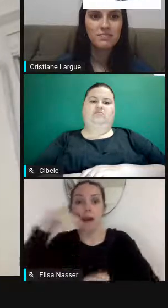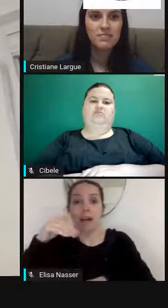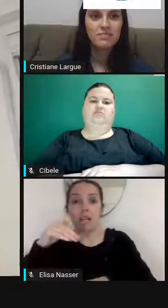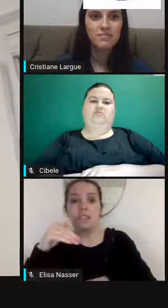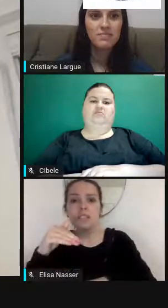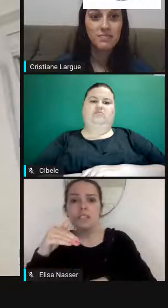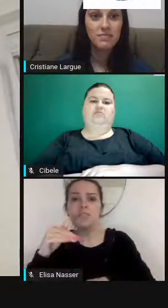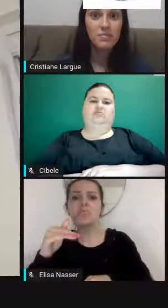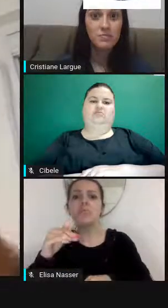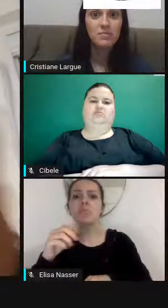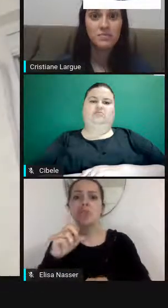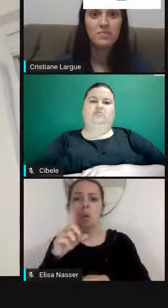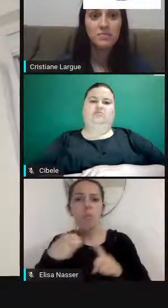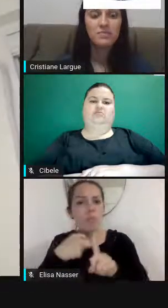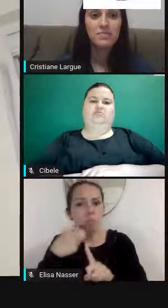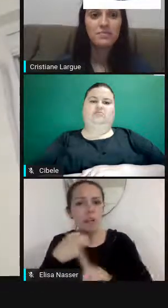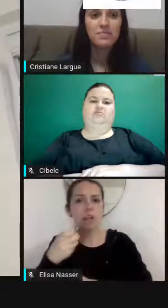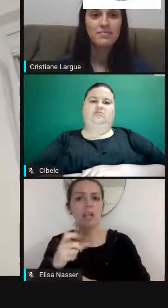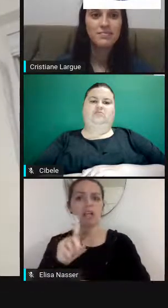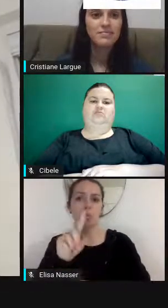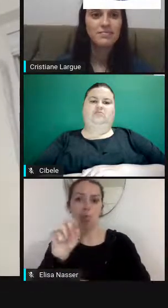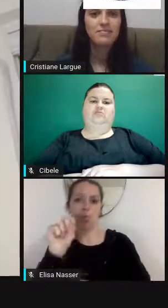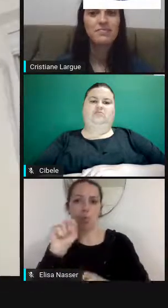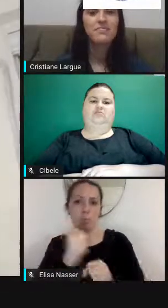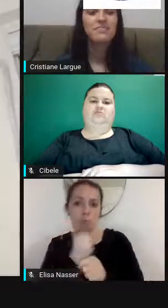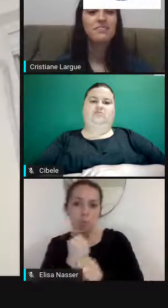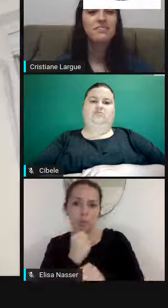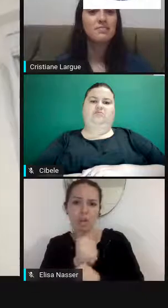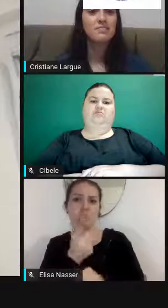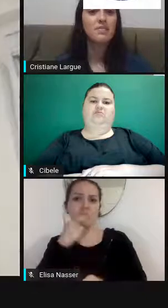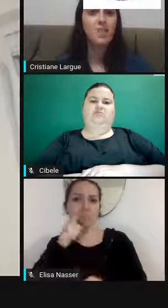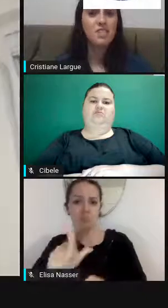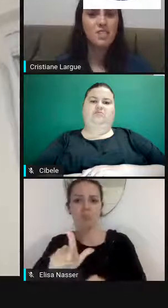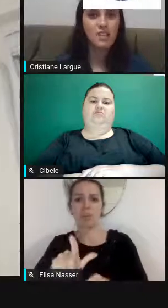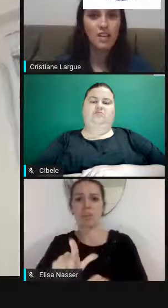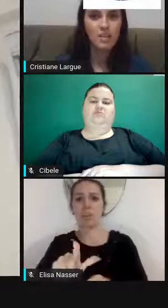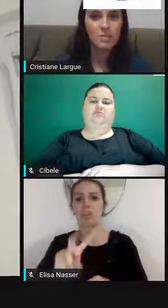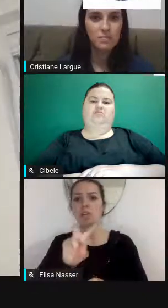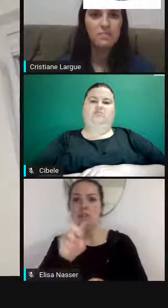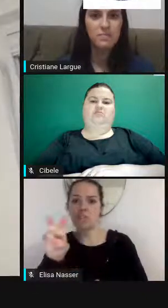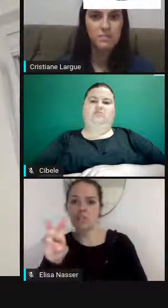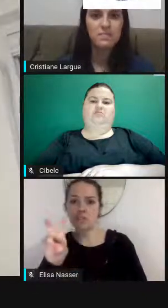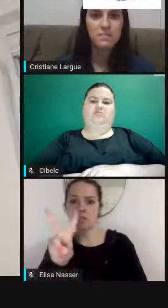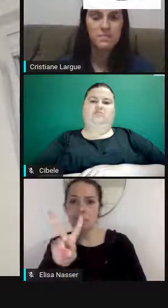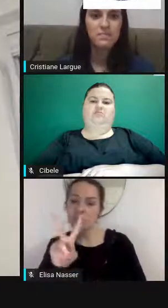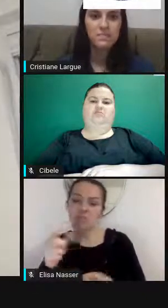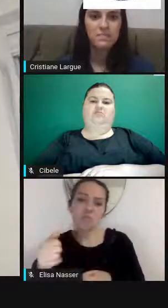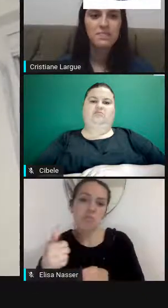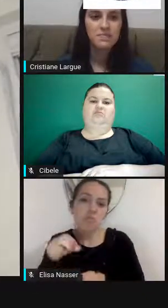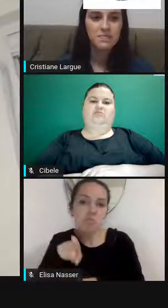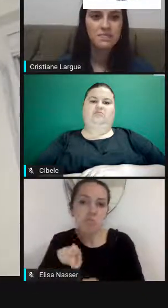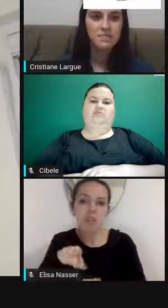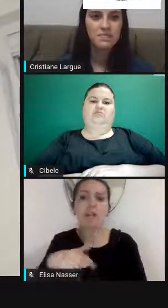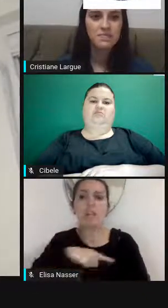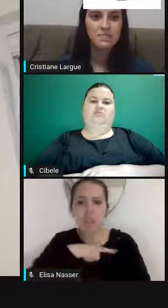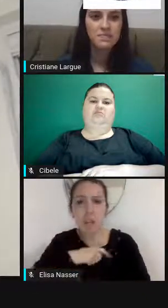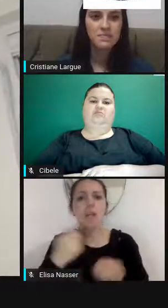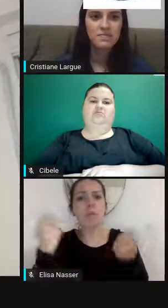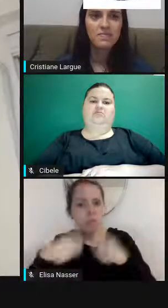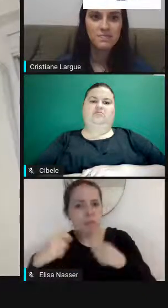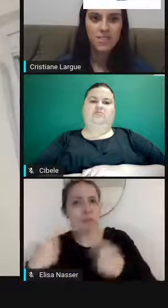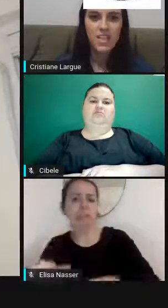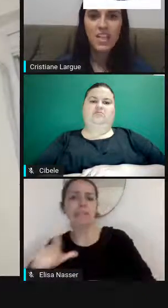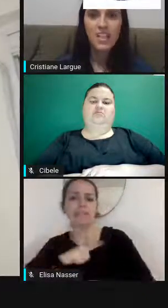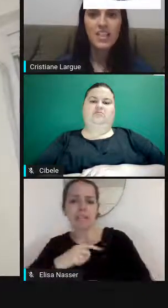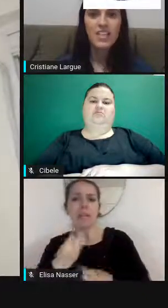foi saindo reais no mês ali um ano de 2019 que ela me deram fiz isso então assim bem possibilidade sábio tem como a gente ganhar